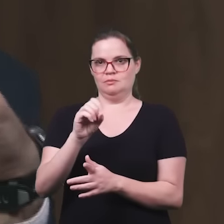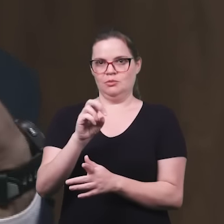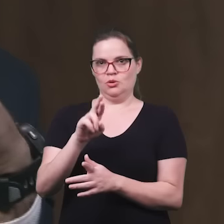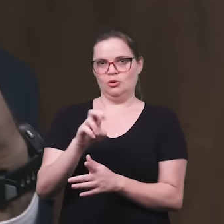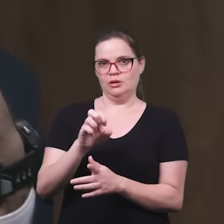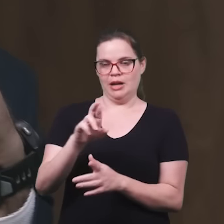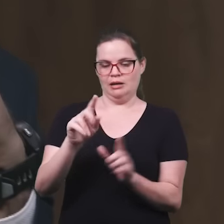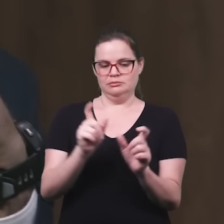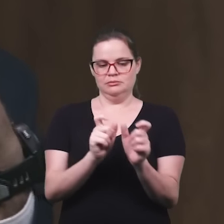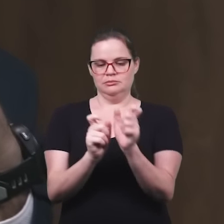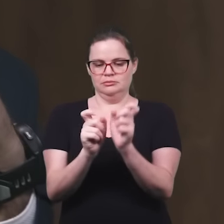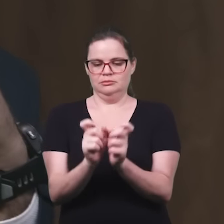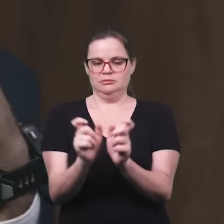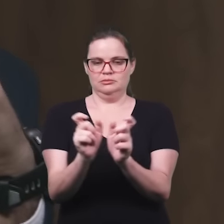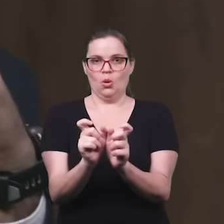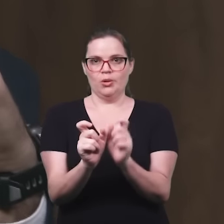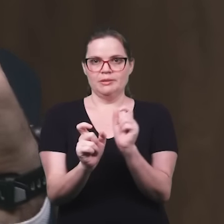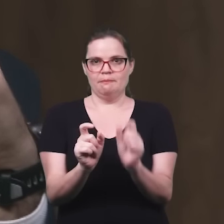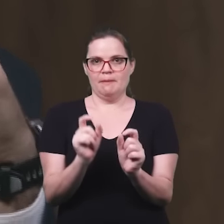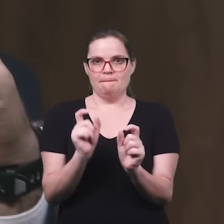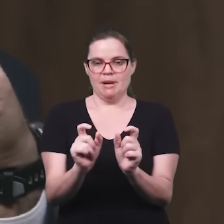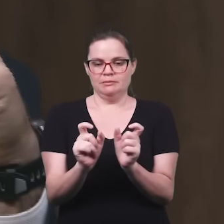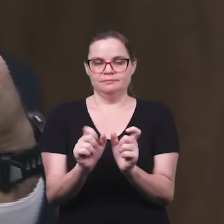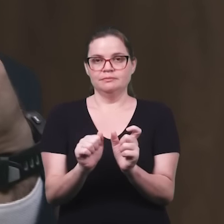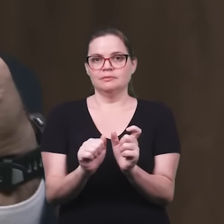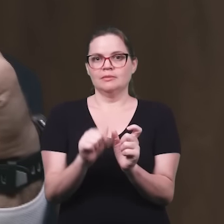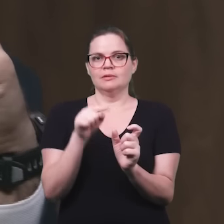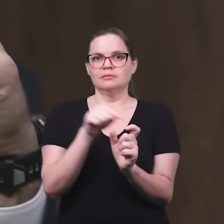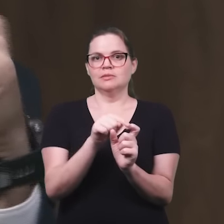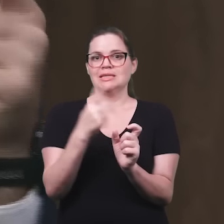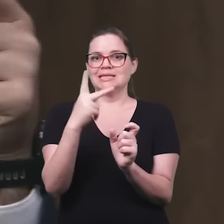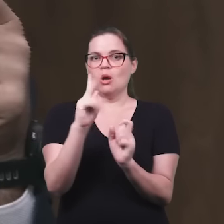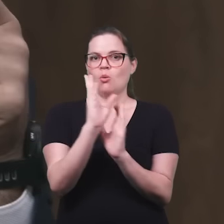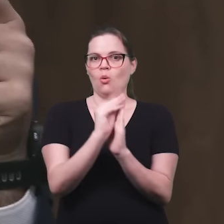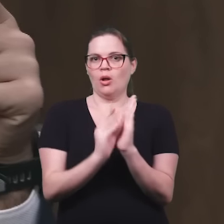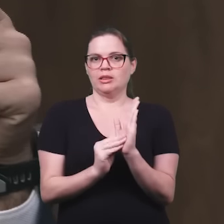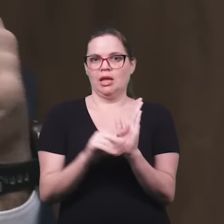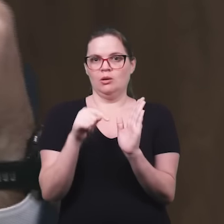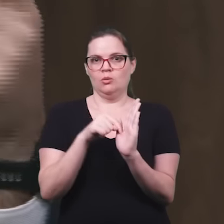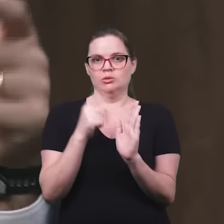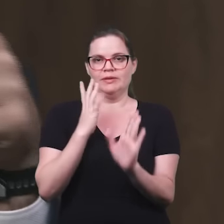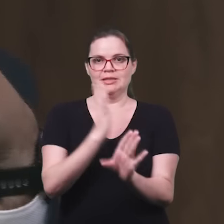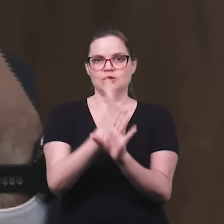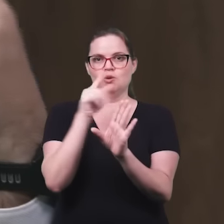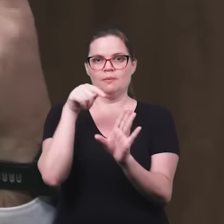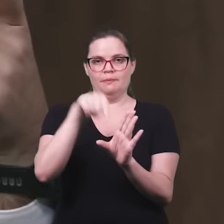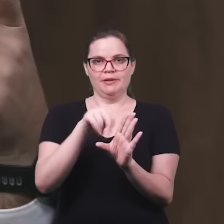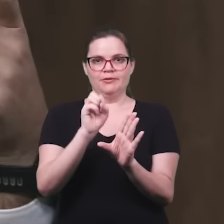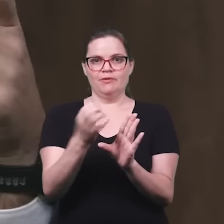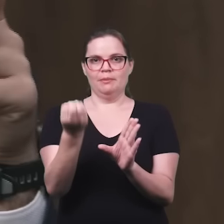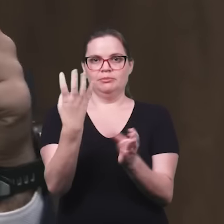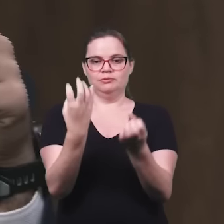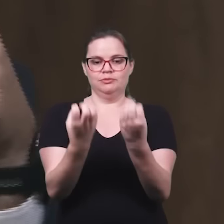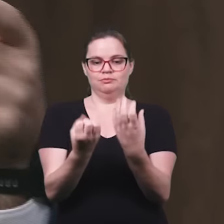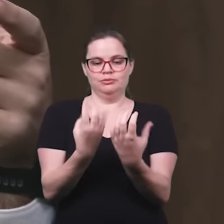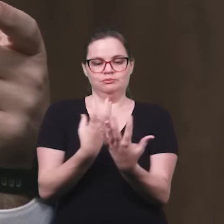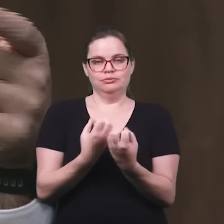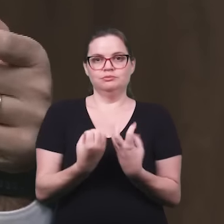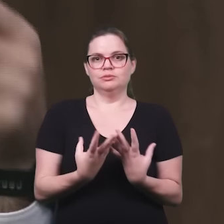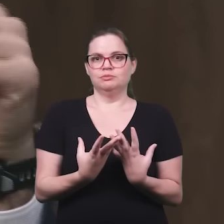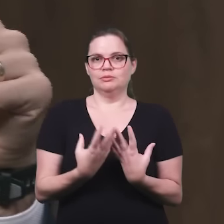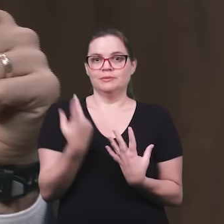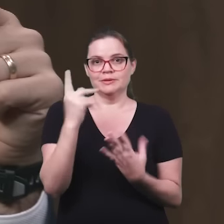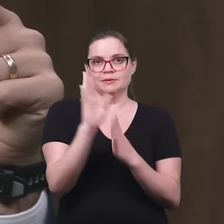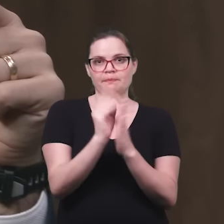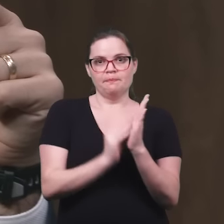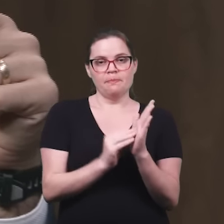Esses dois botões são justamente os botões onde o seu conteúdo vai ser descoberto ou ele vai aparecer, na maioria dos